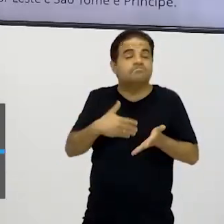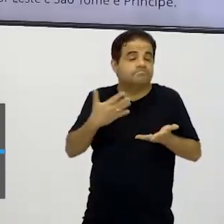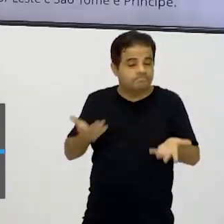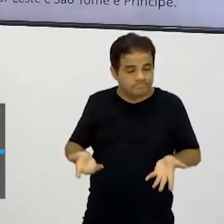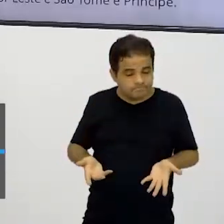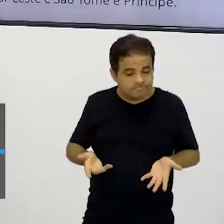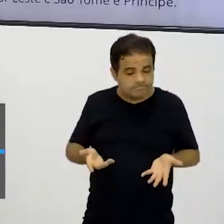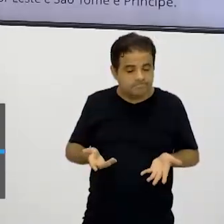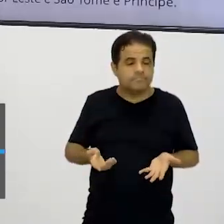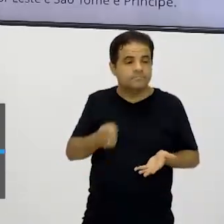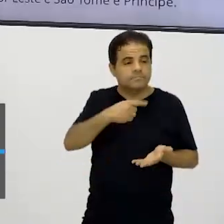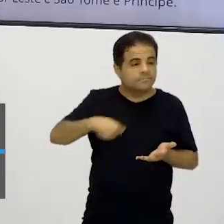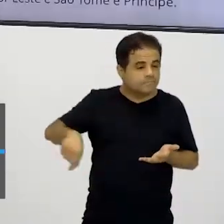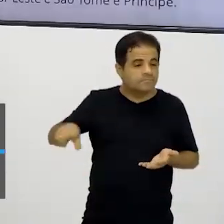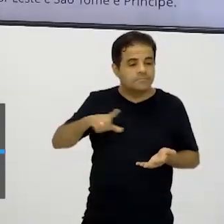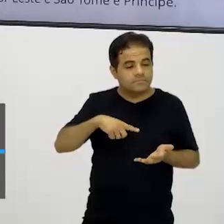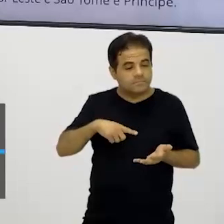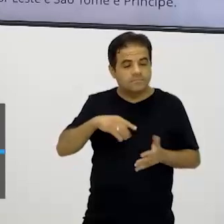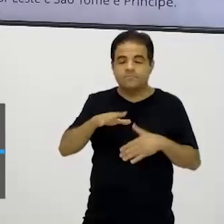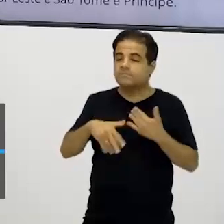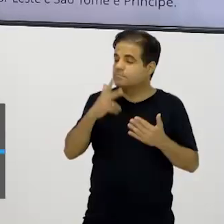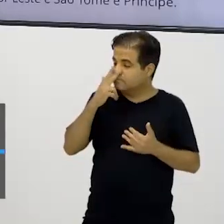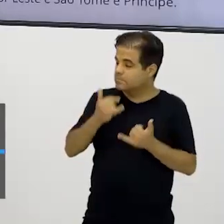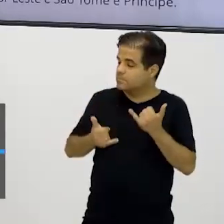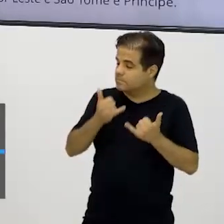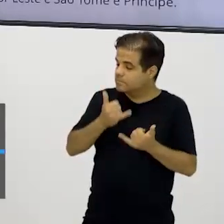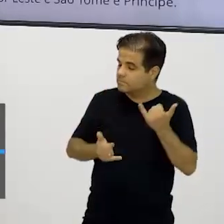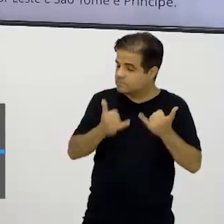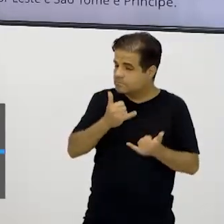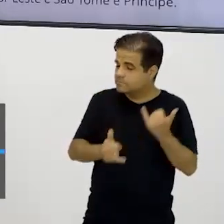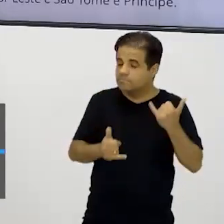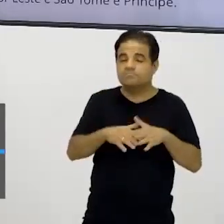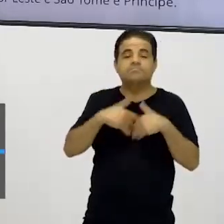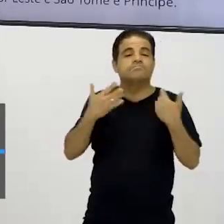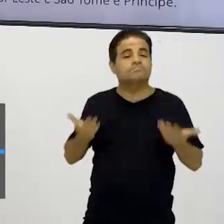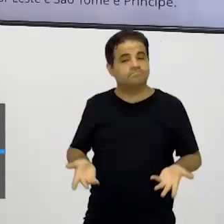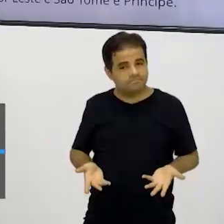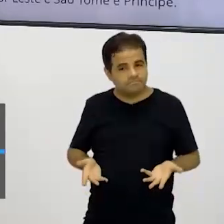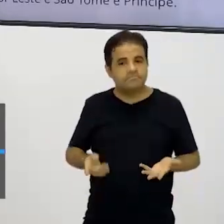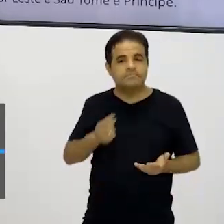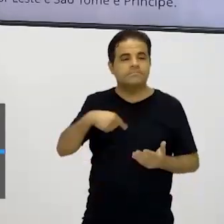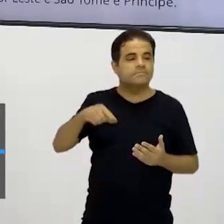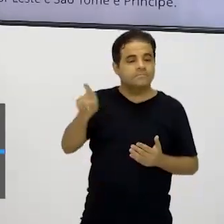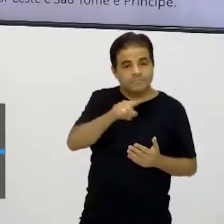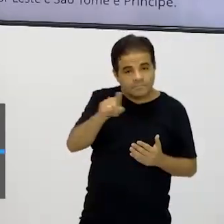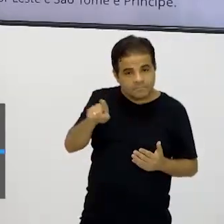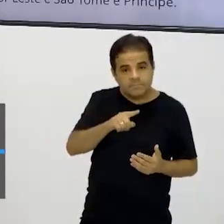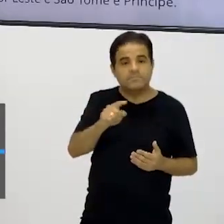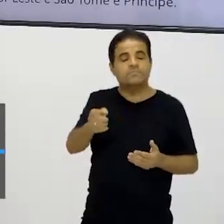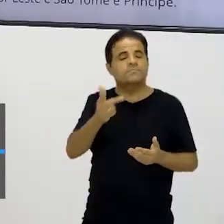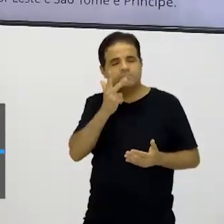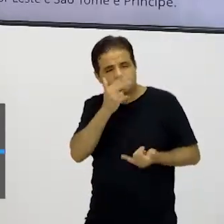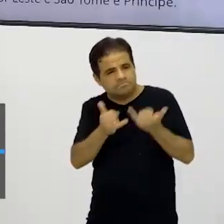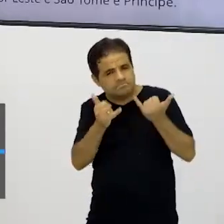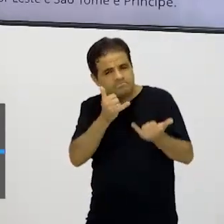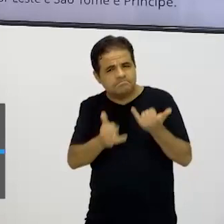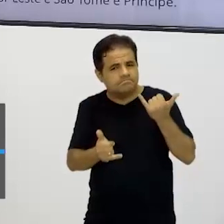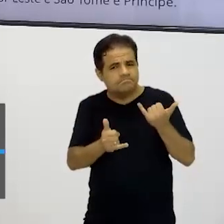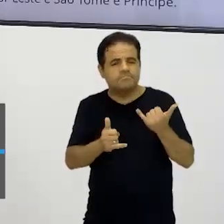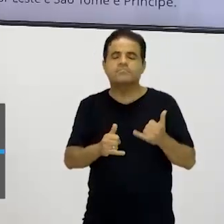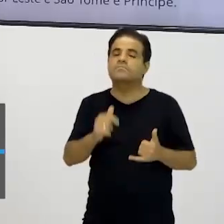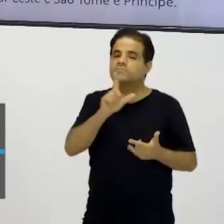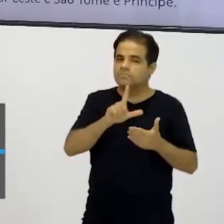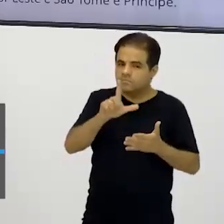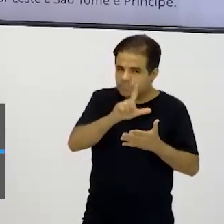Então, o que nós temos aí? Quais são as semelhanças entre nós e eles? O que a gente tem em comum? Então, a literatura e